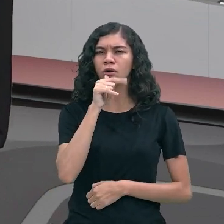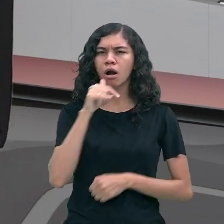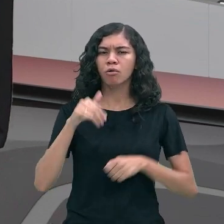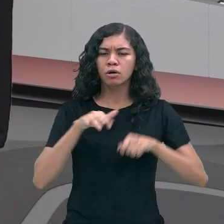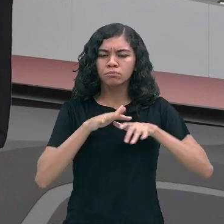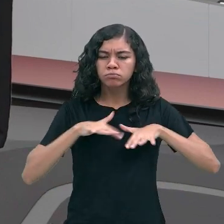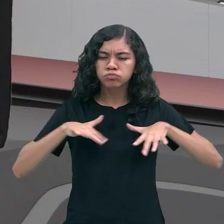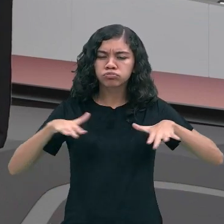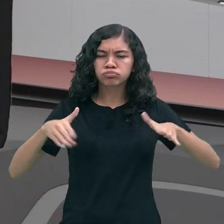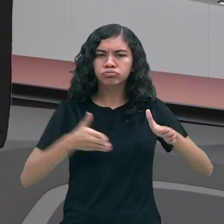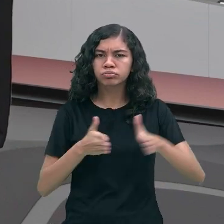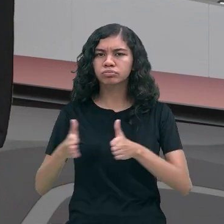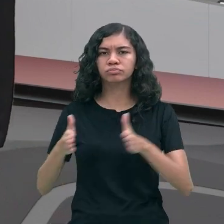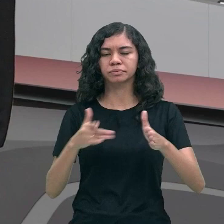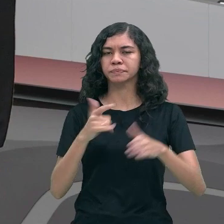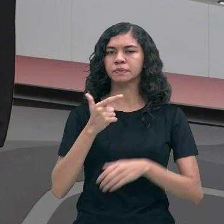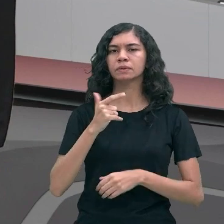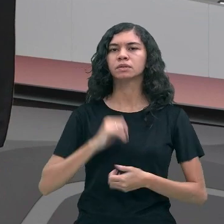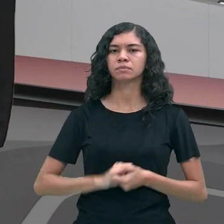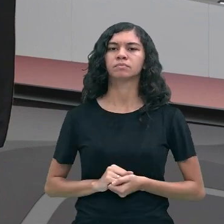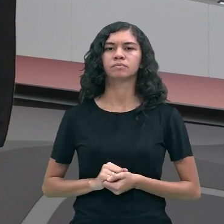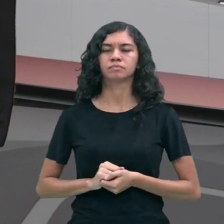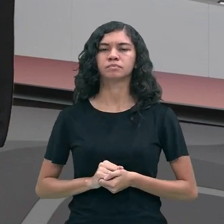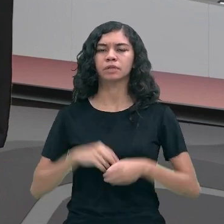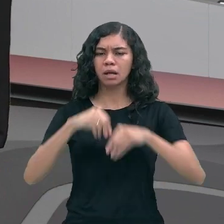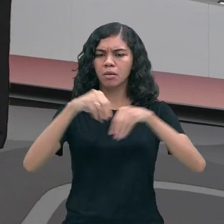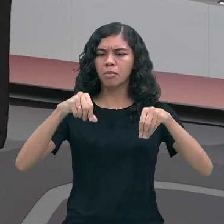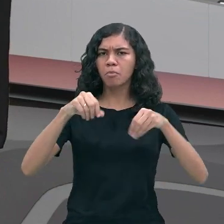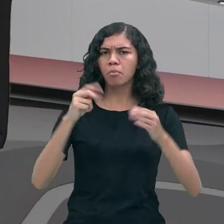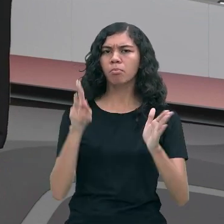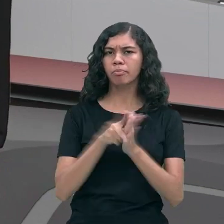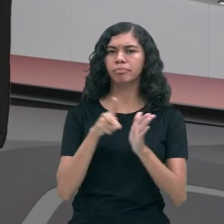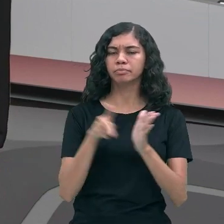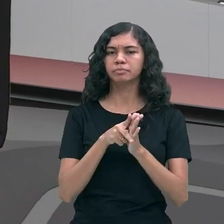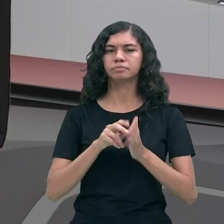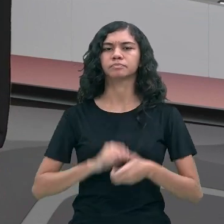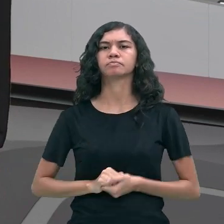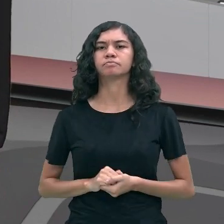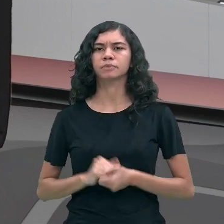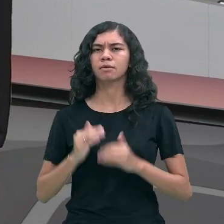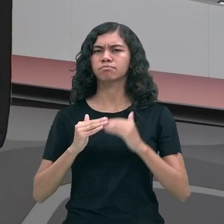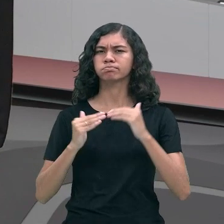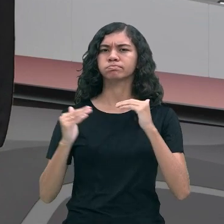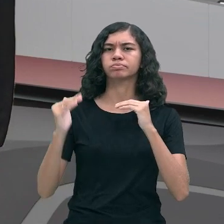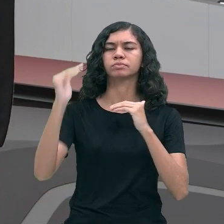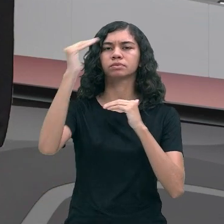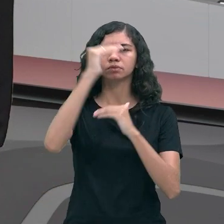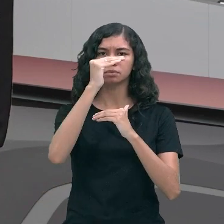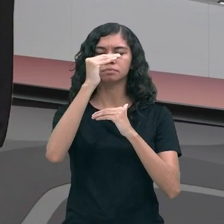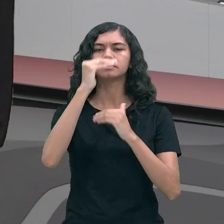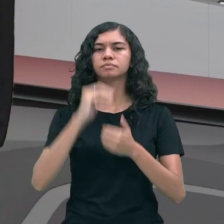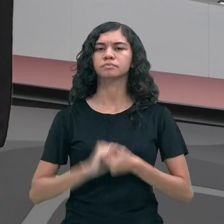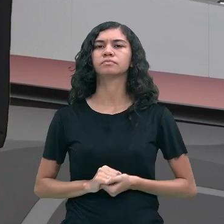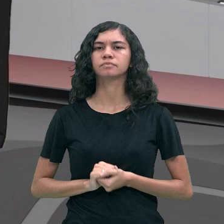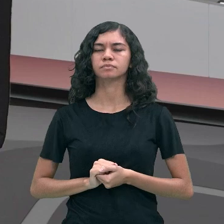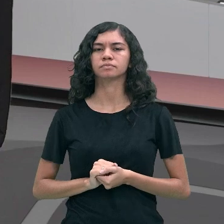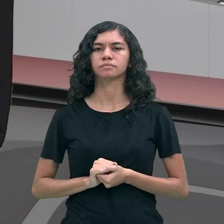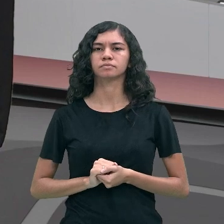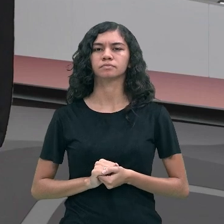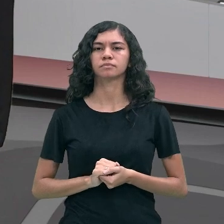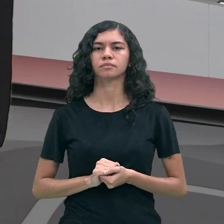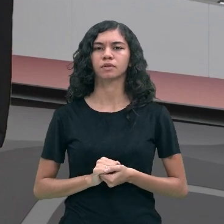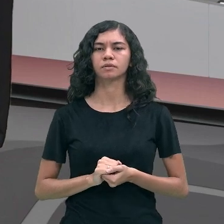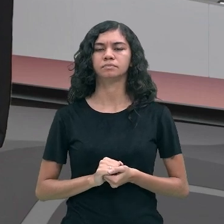mais altas, inclusive elas vão ser, porque elas não vão estar ali em um terreno mais elevado, então elas vão conseguir